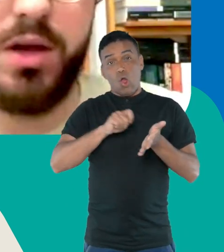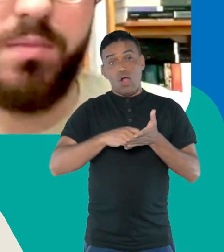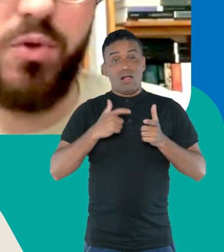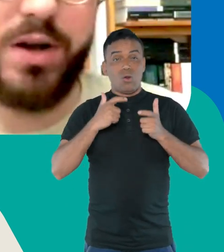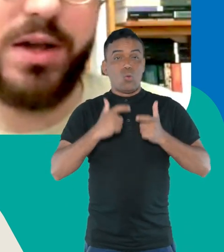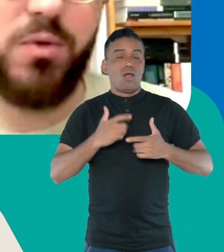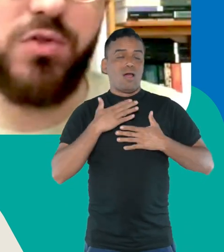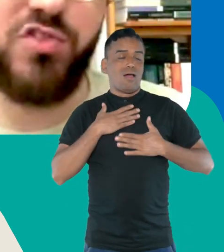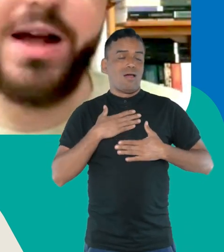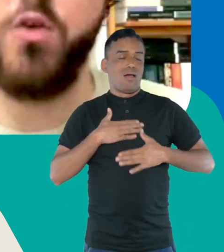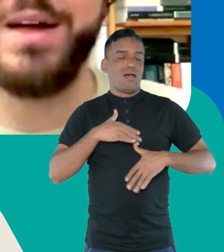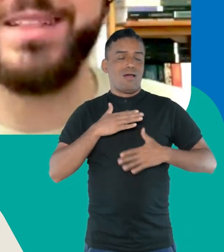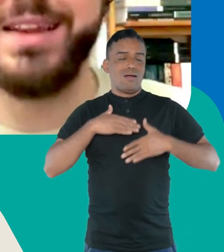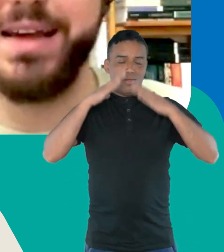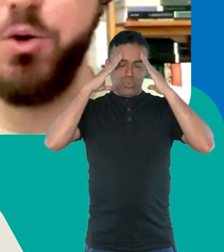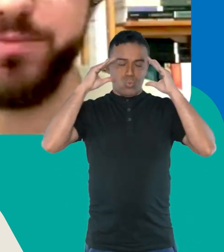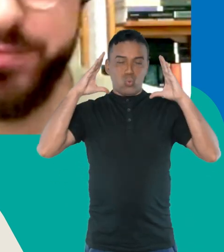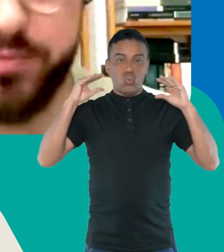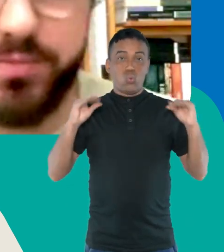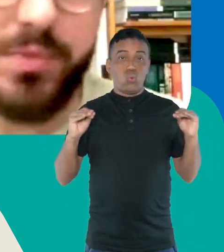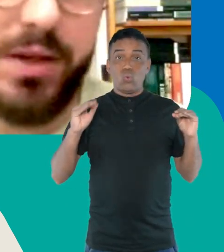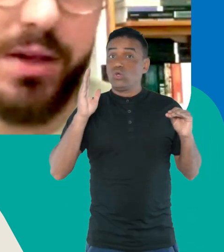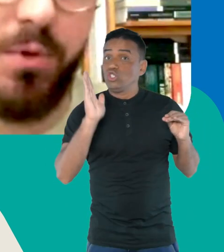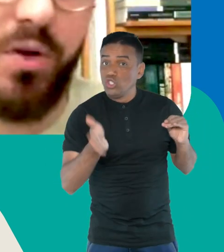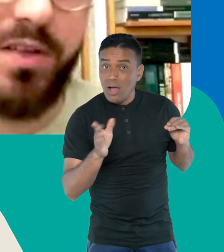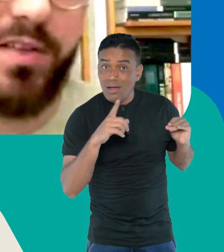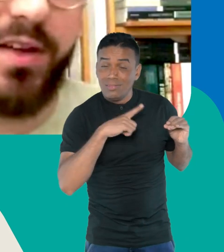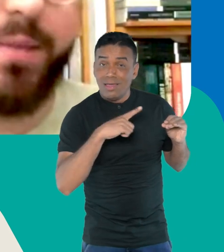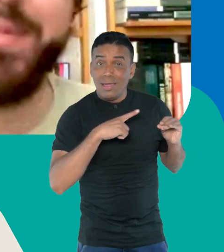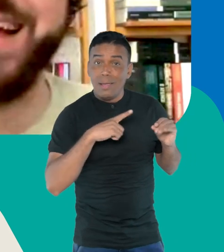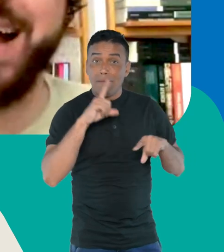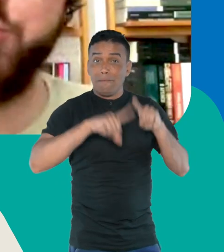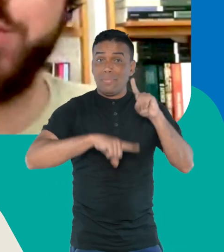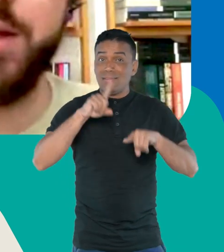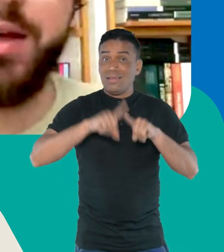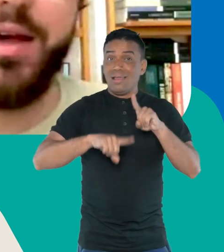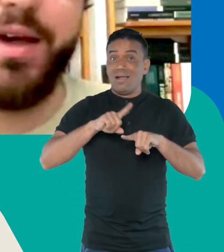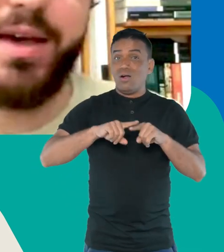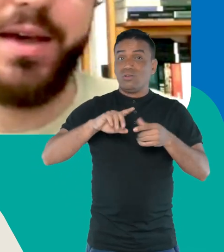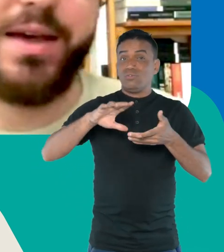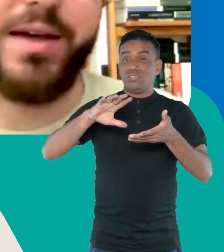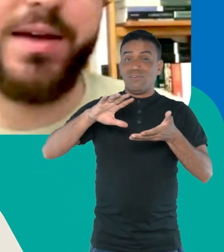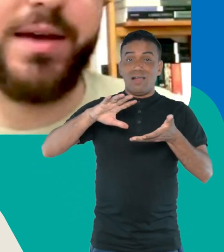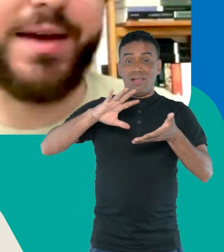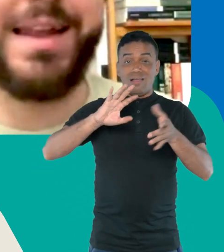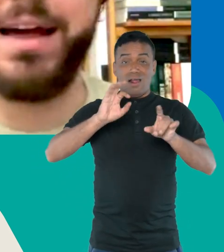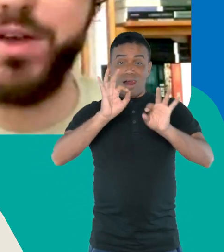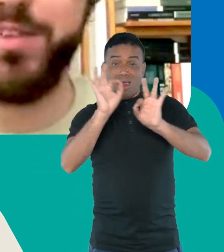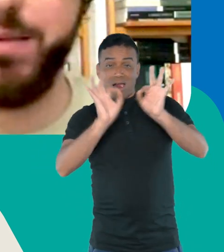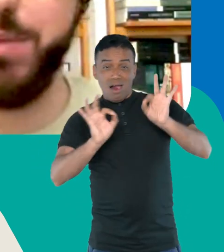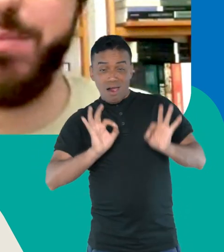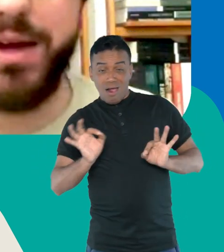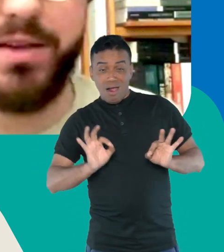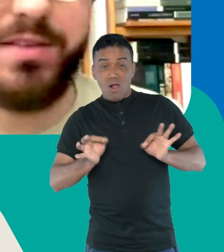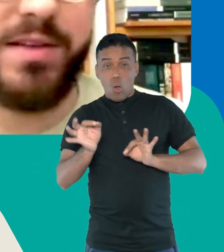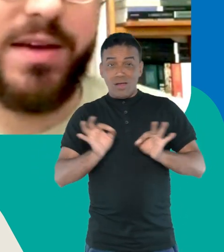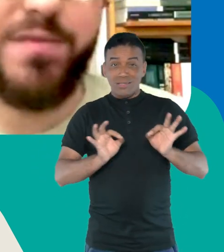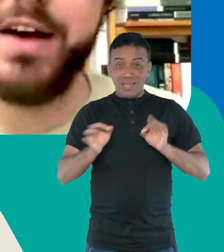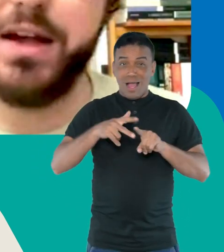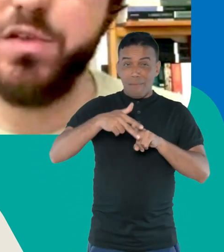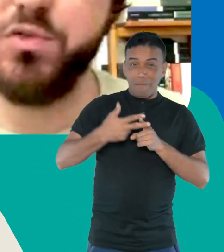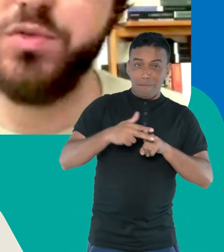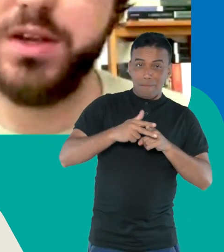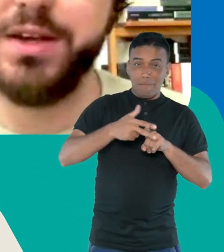conforto, porque quando já há um material que possa ser lapidado, é claro que é sempre